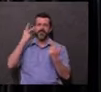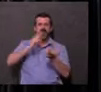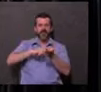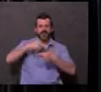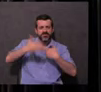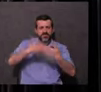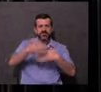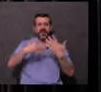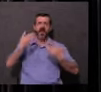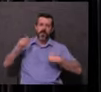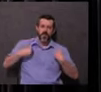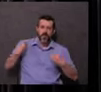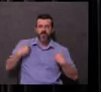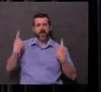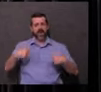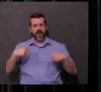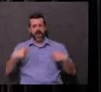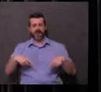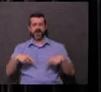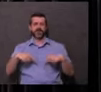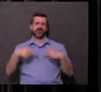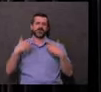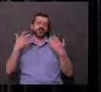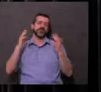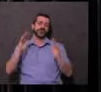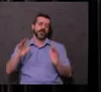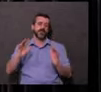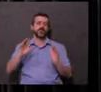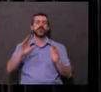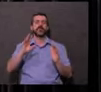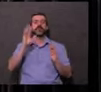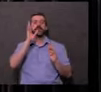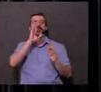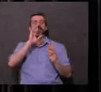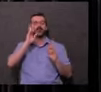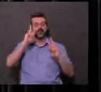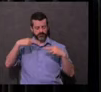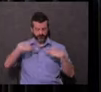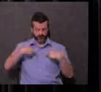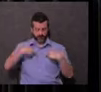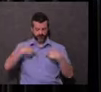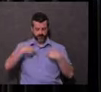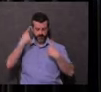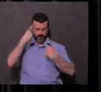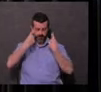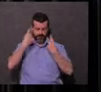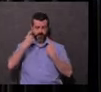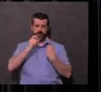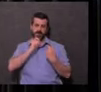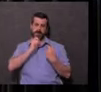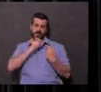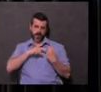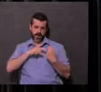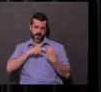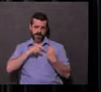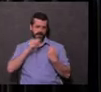das preocupações, e essa ação de nos recentrarmos torna-se possível nesta noite